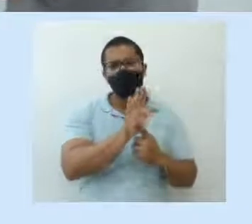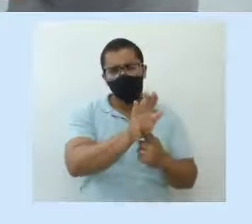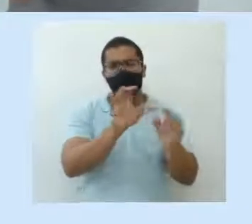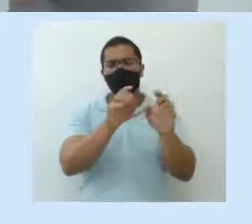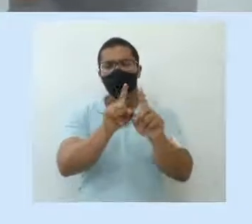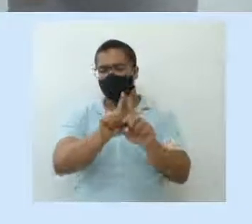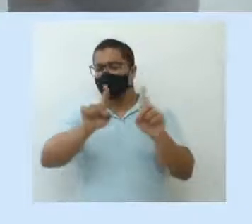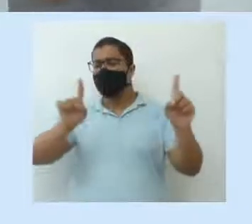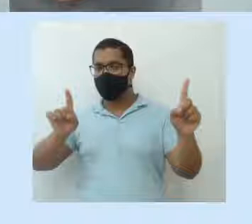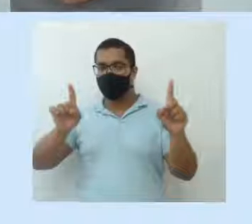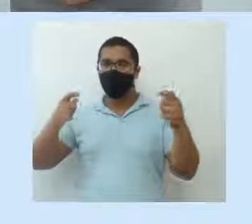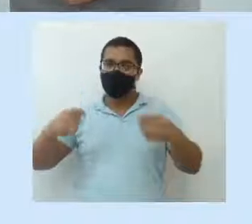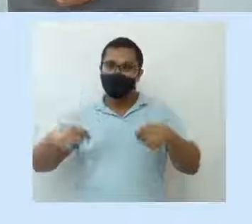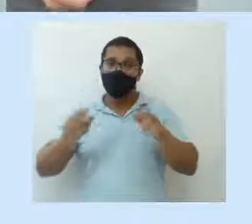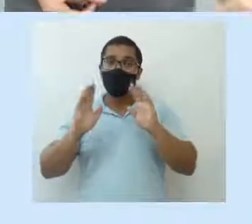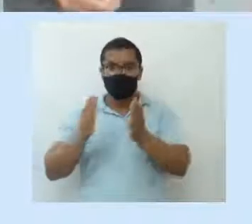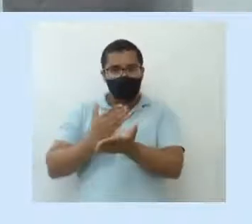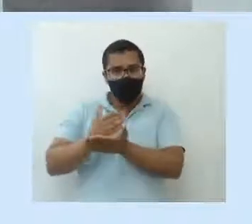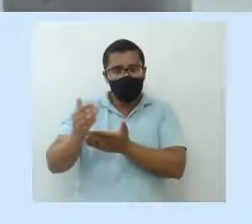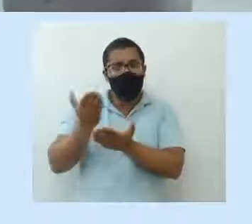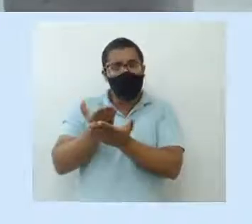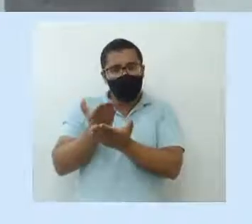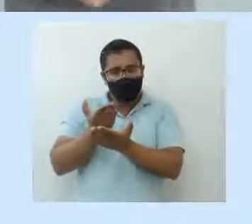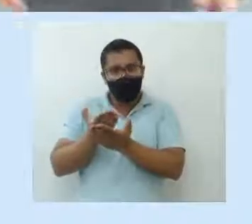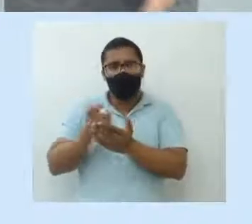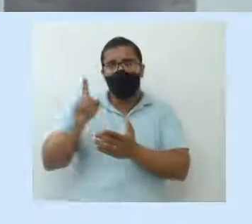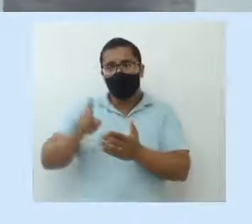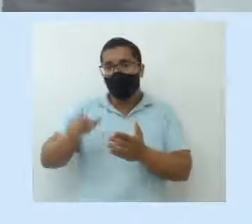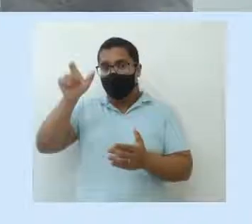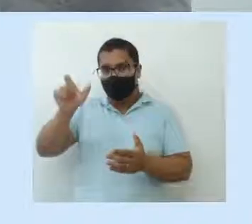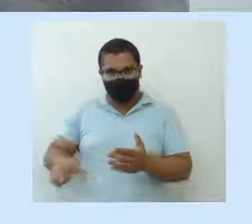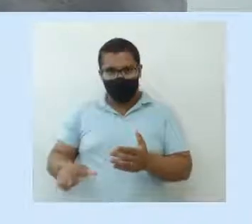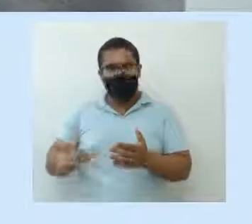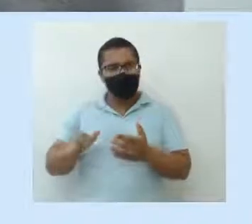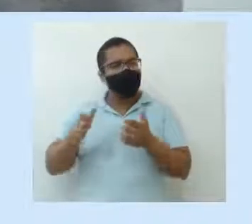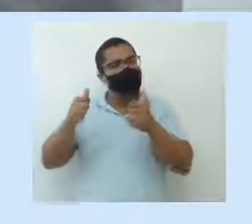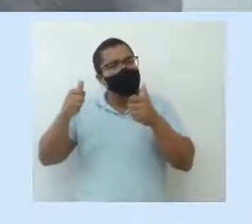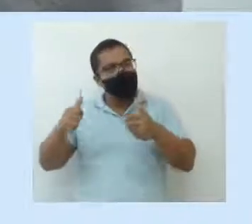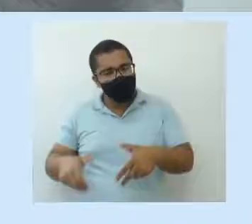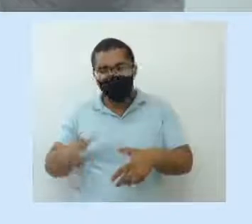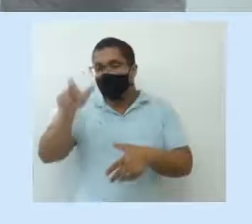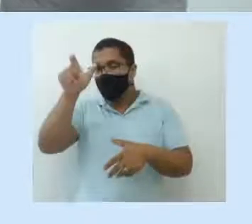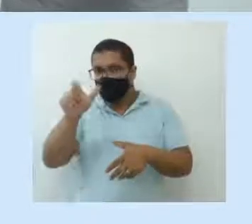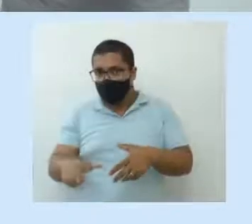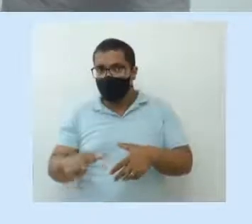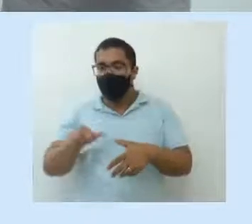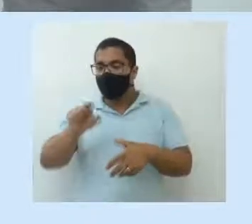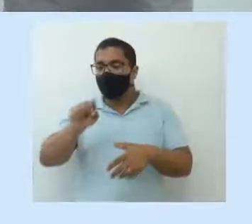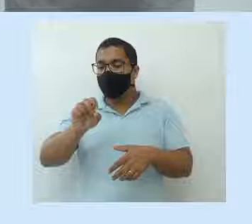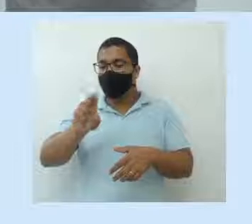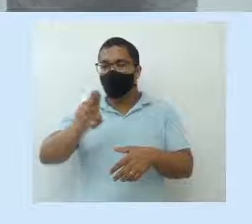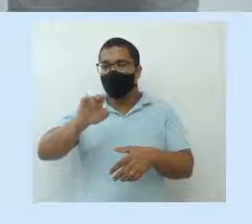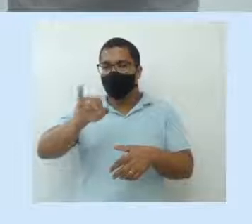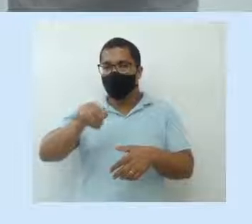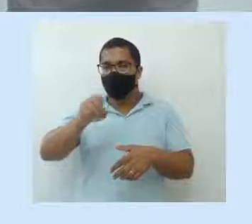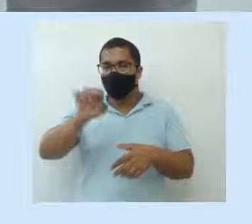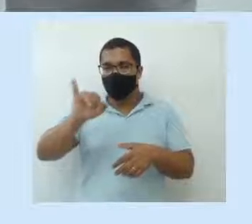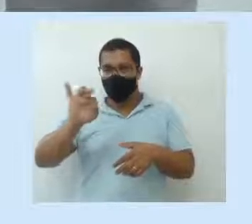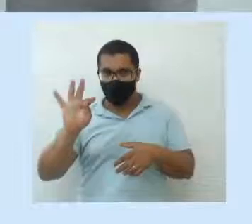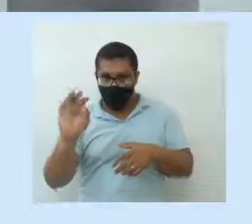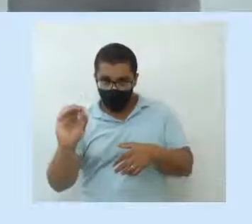falando aqui, na aula de hoje, dessa relação sujeito e objeto. Olha aqui o que está em destaque, que está